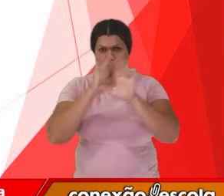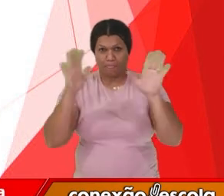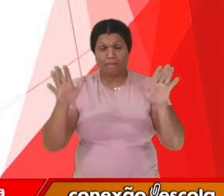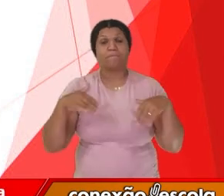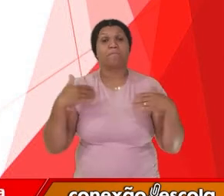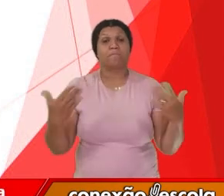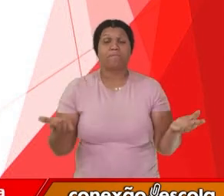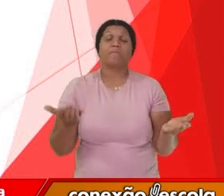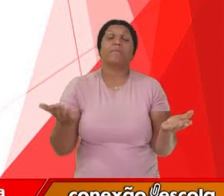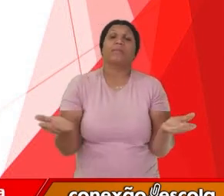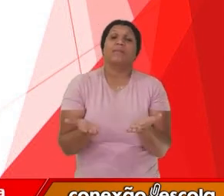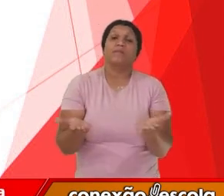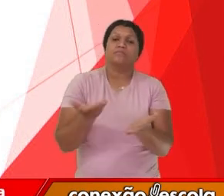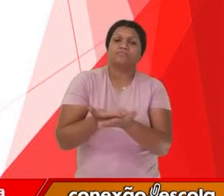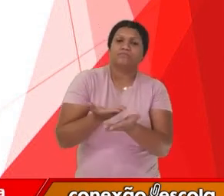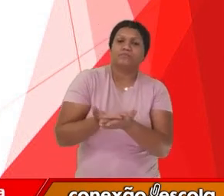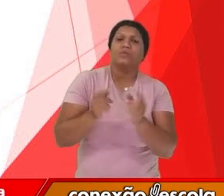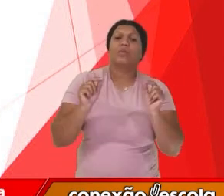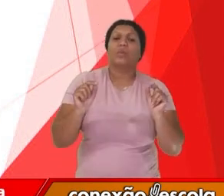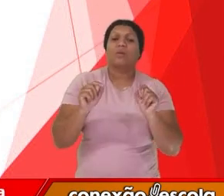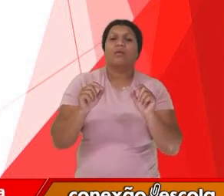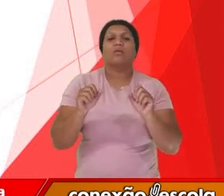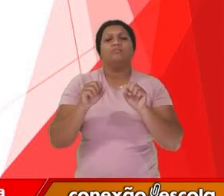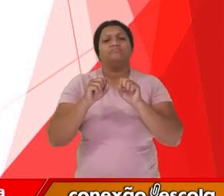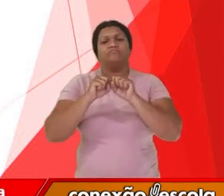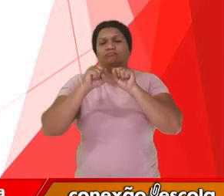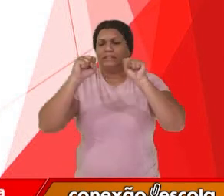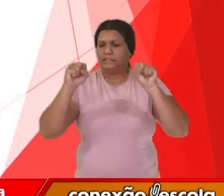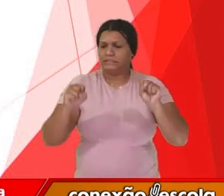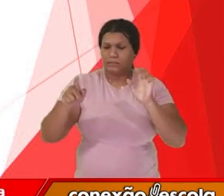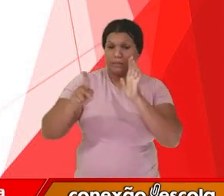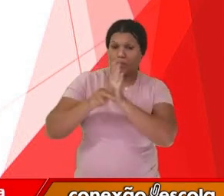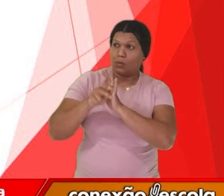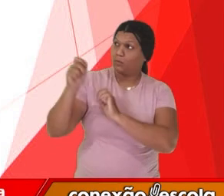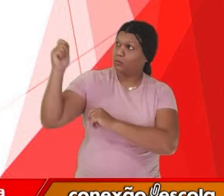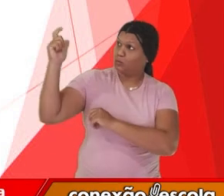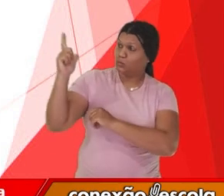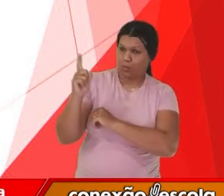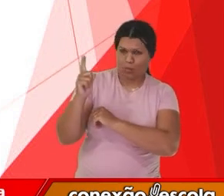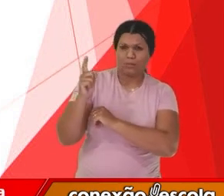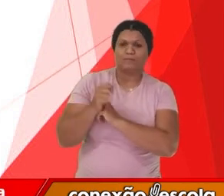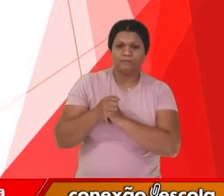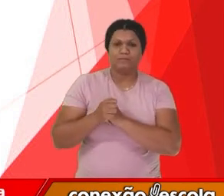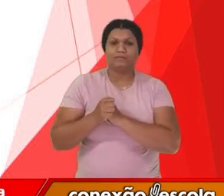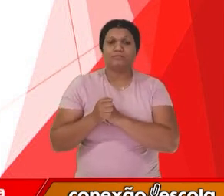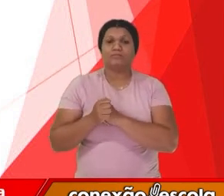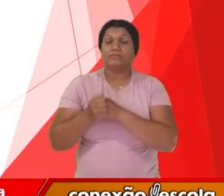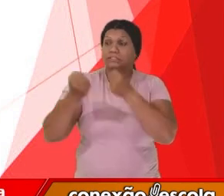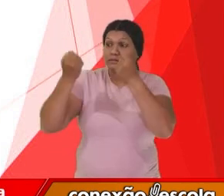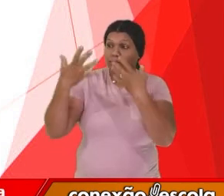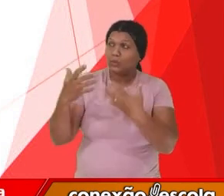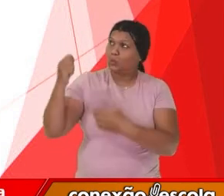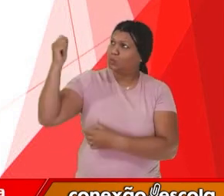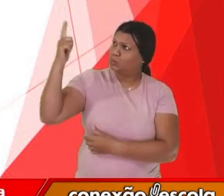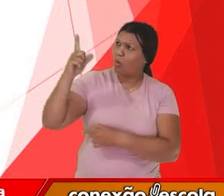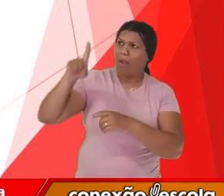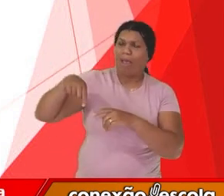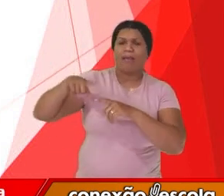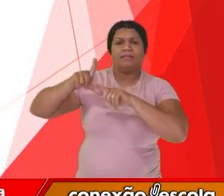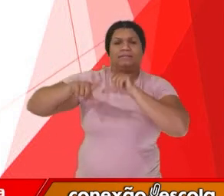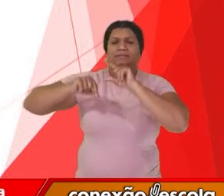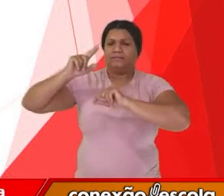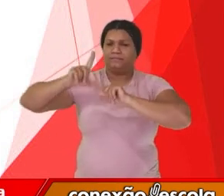Então, estudamos hoje sobre o nosso sistema solar, falamos que o Sol é uma estrela,